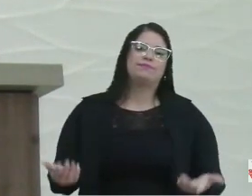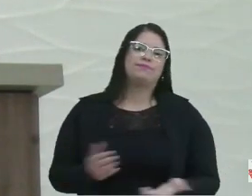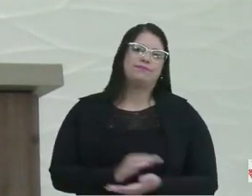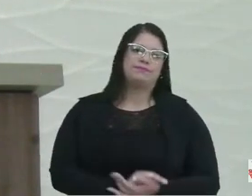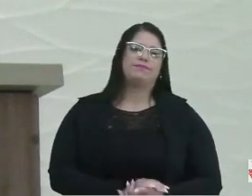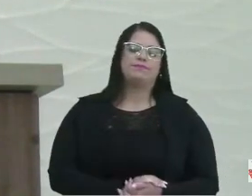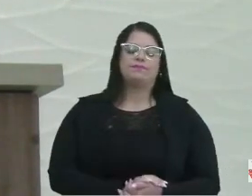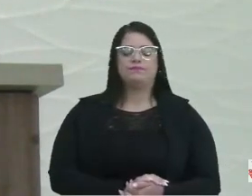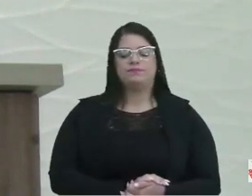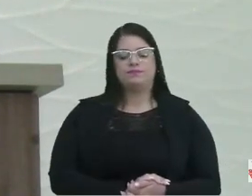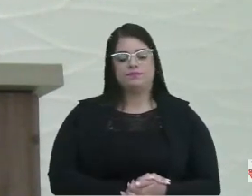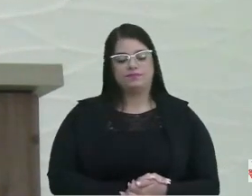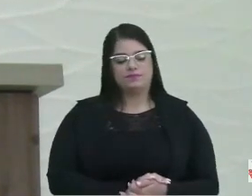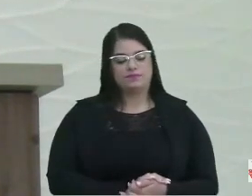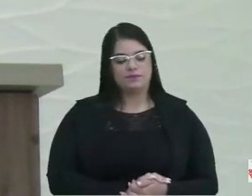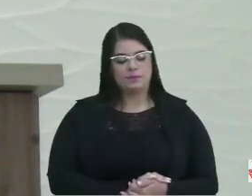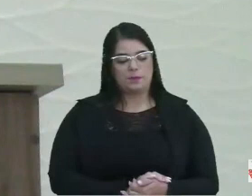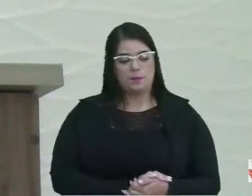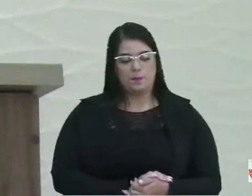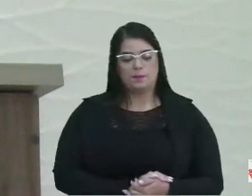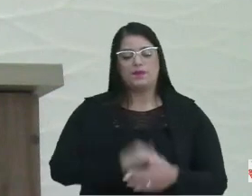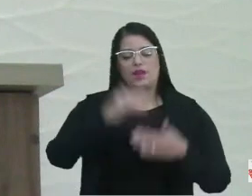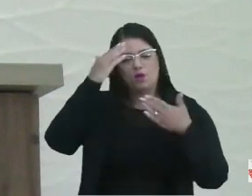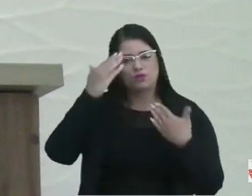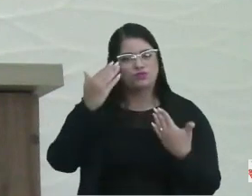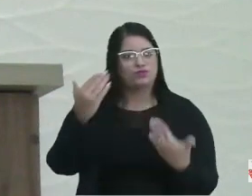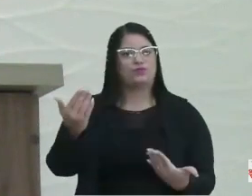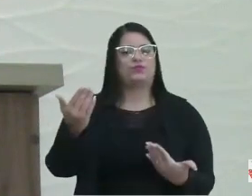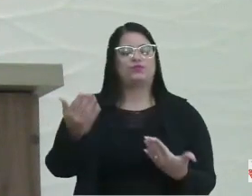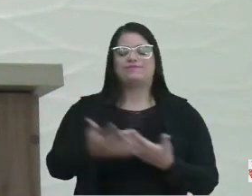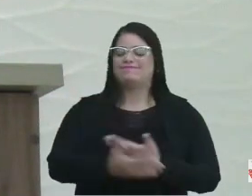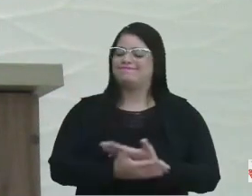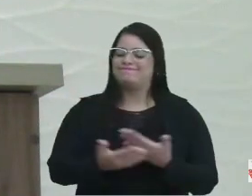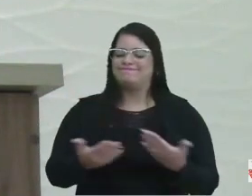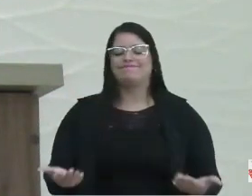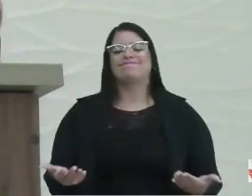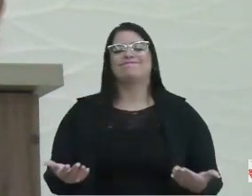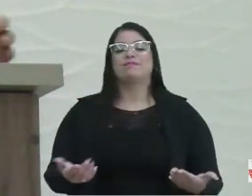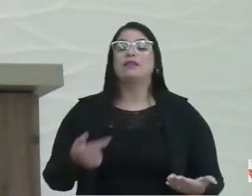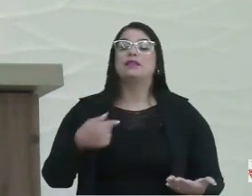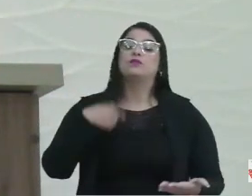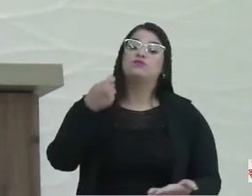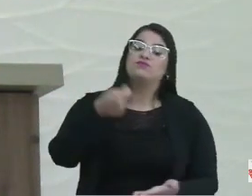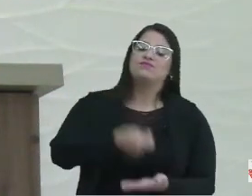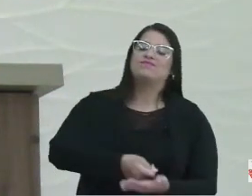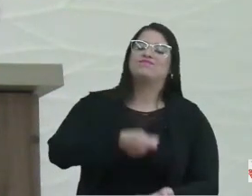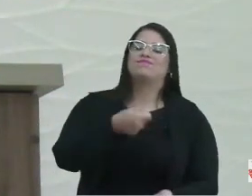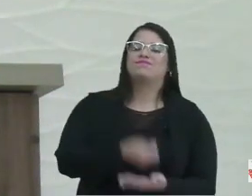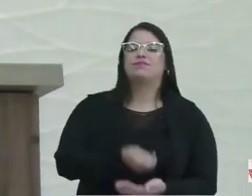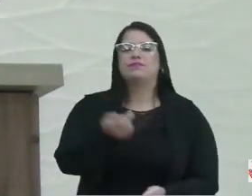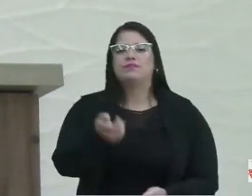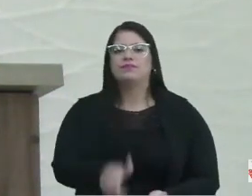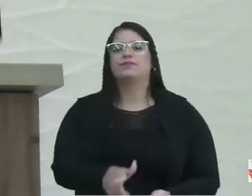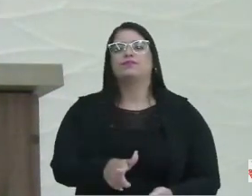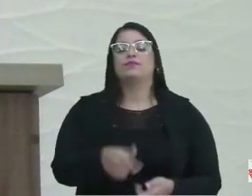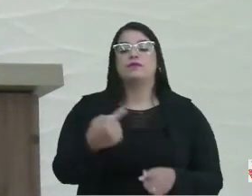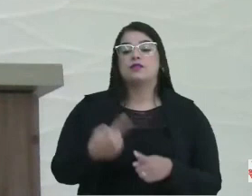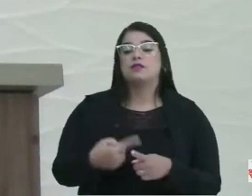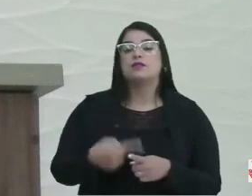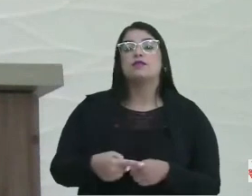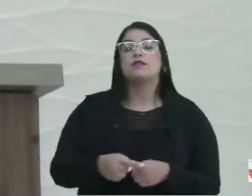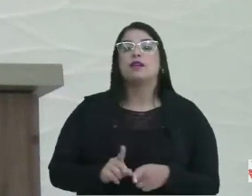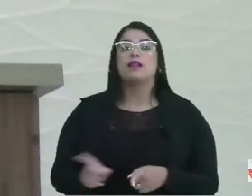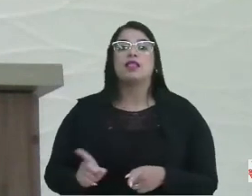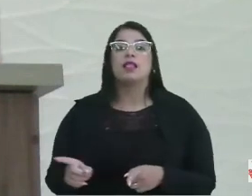desse pessoal. Então, obrigado a vocês, e vou cobrar mais uma vez, porque lá está